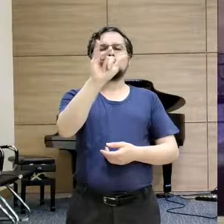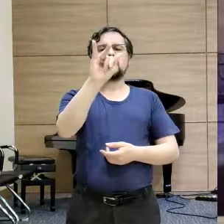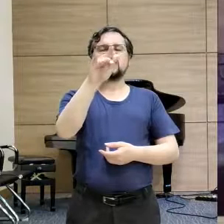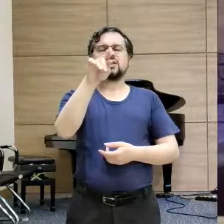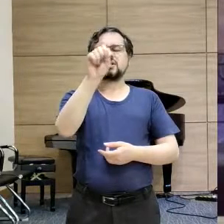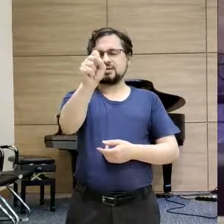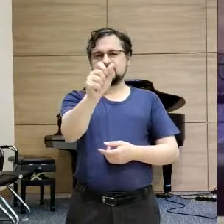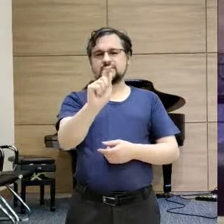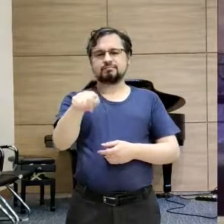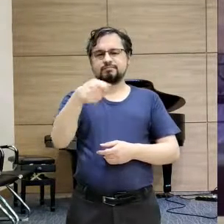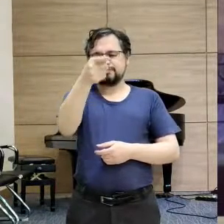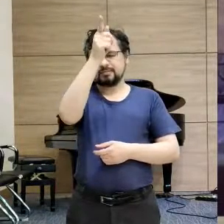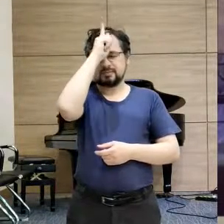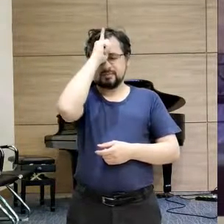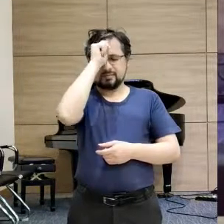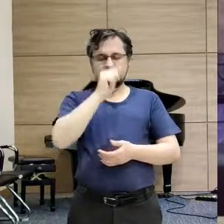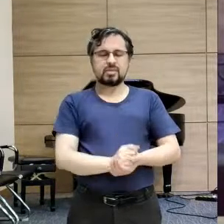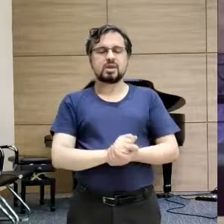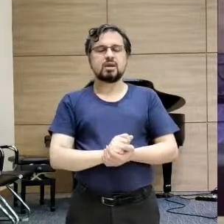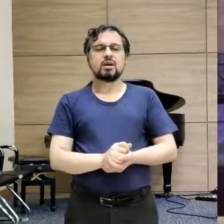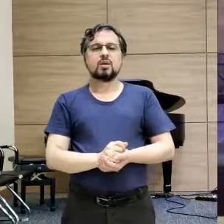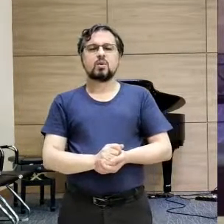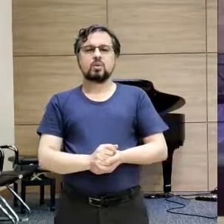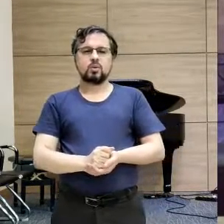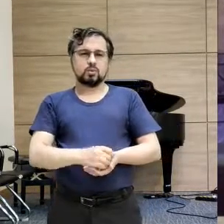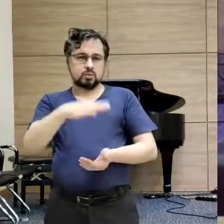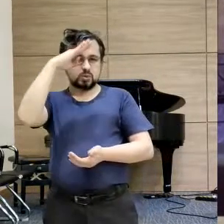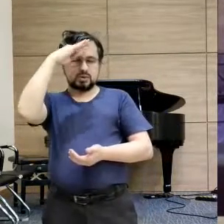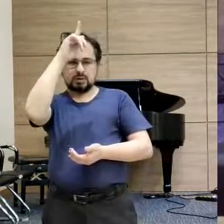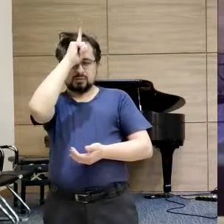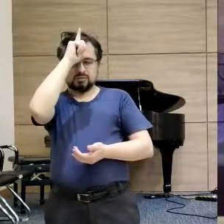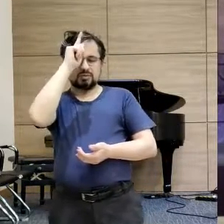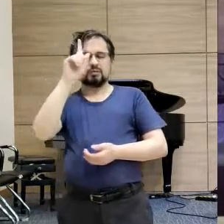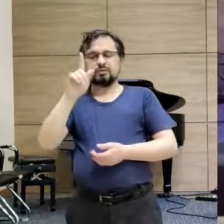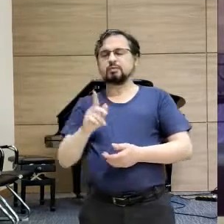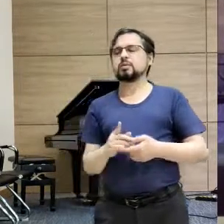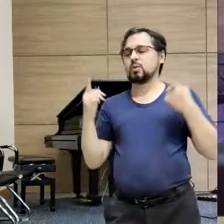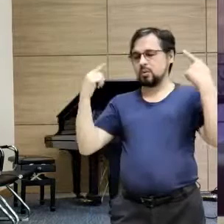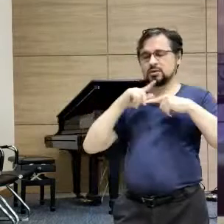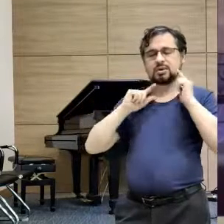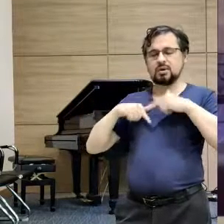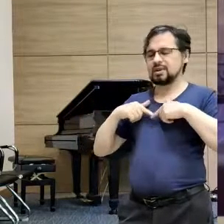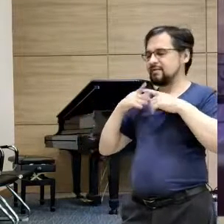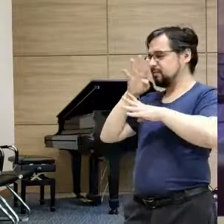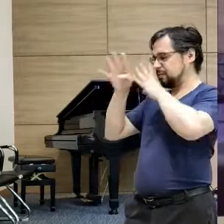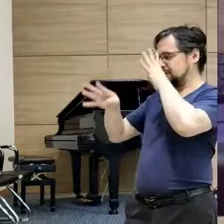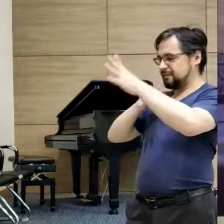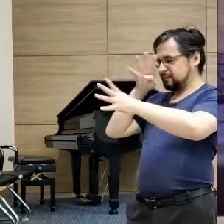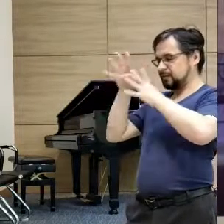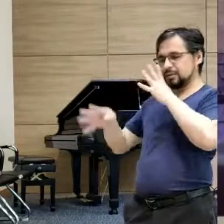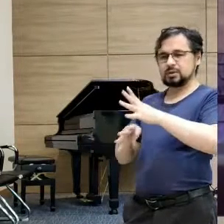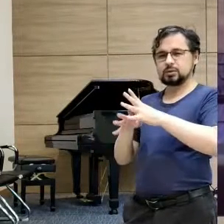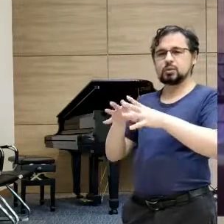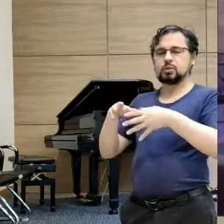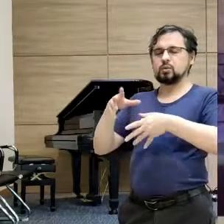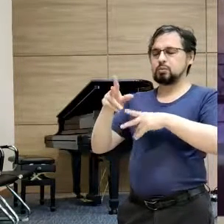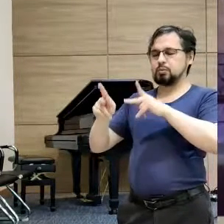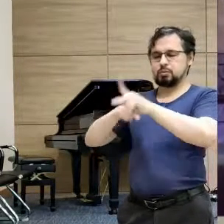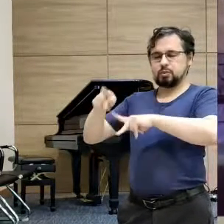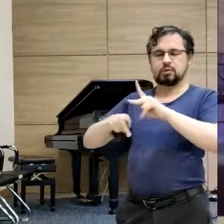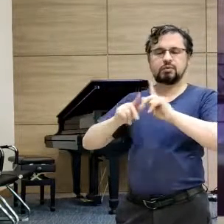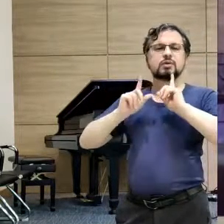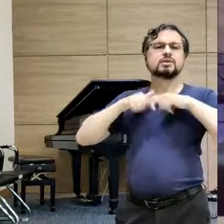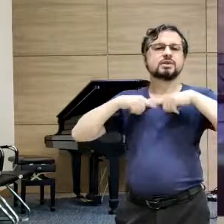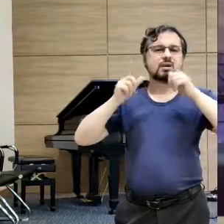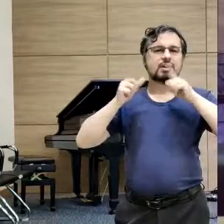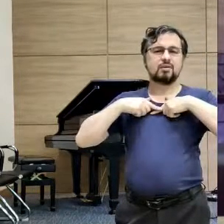Golias afrontando o reino de Israel, e o pior, ele não estava apenas afrontando os homens de Israel, ele